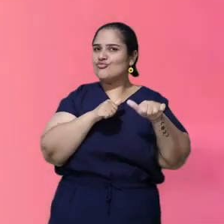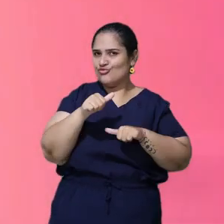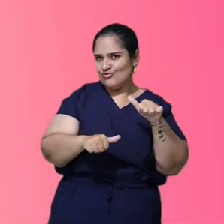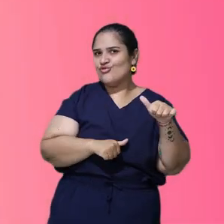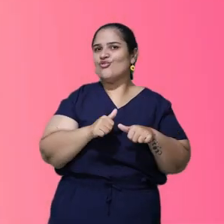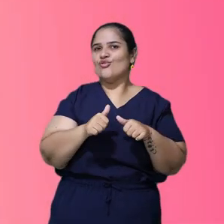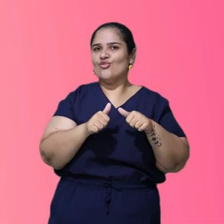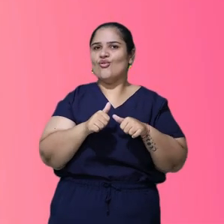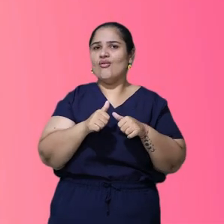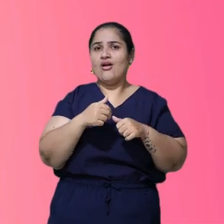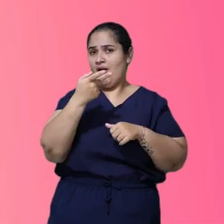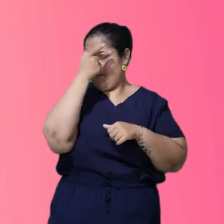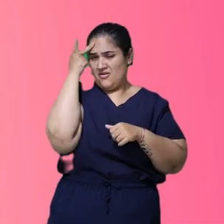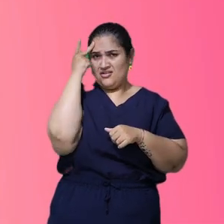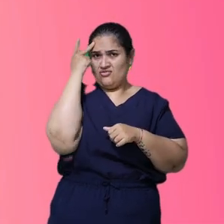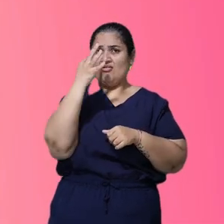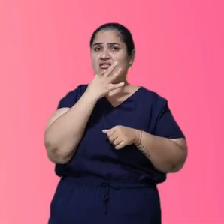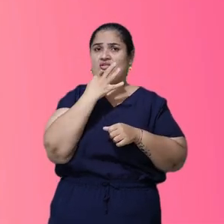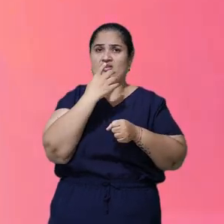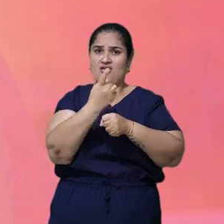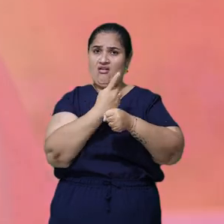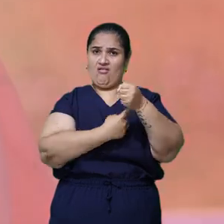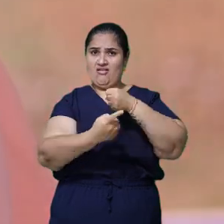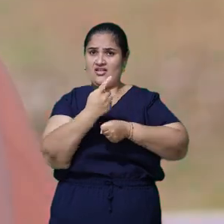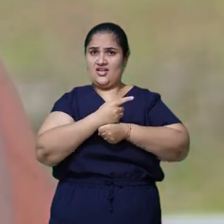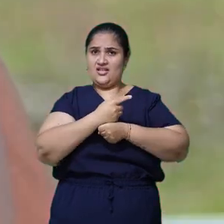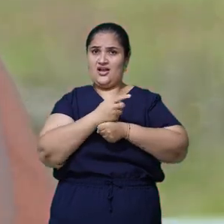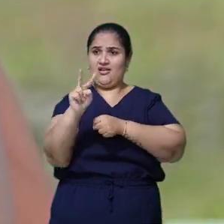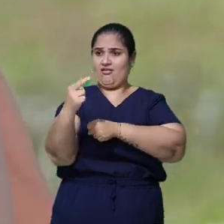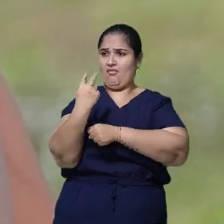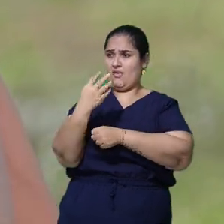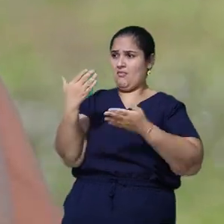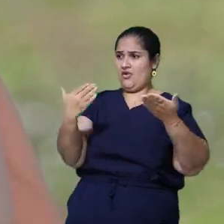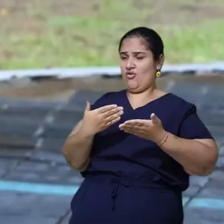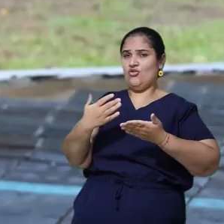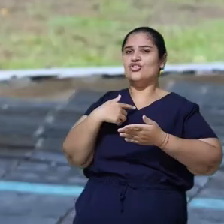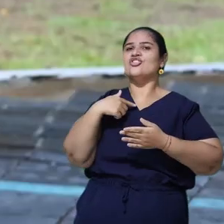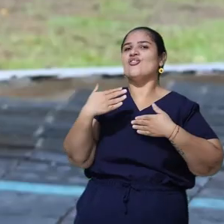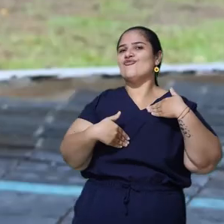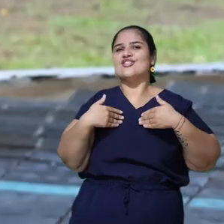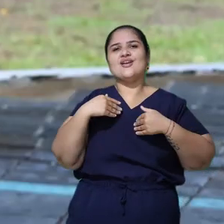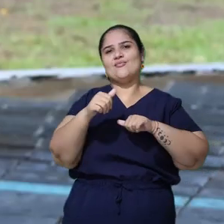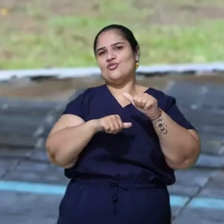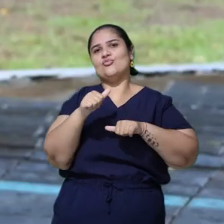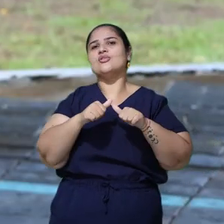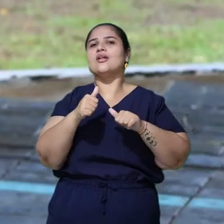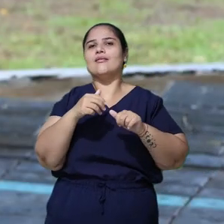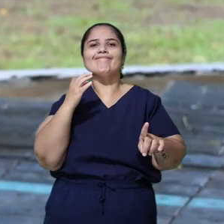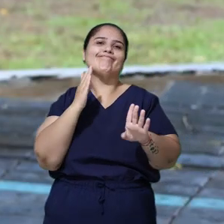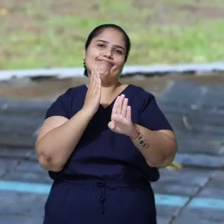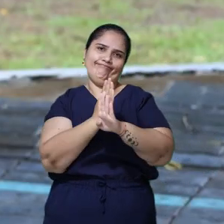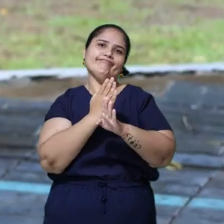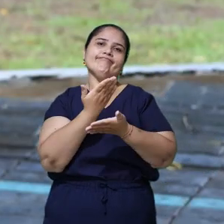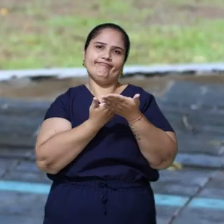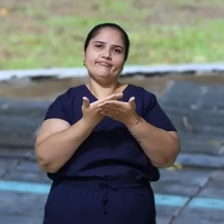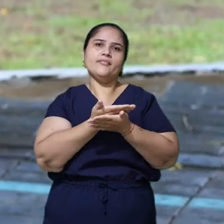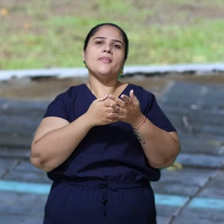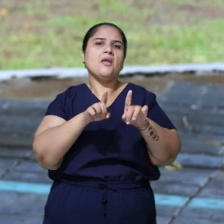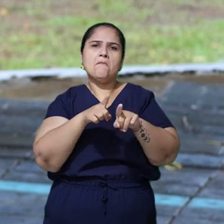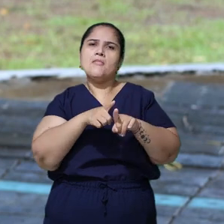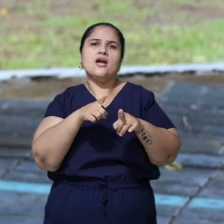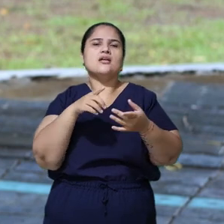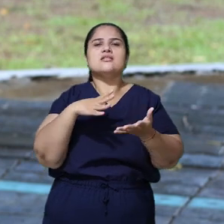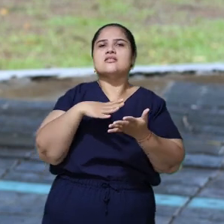um ano atrás, que me vê hoje, fisicamente eu mudei totalmente devido ao tratamento, mas